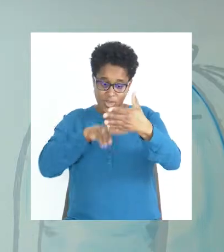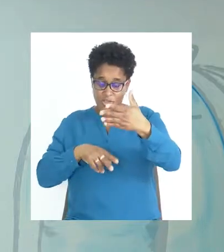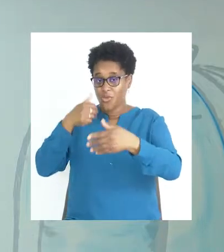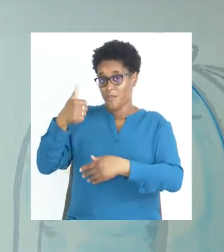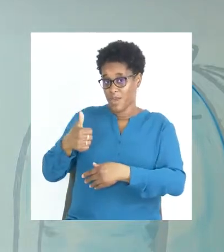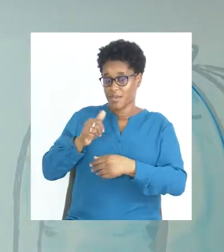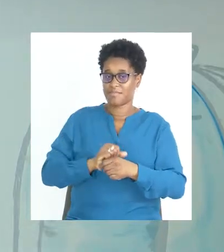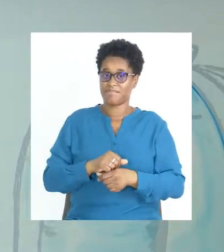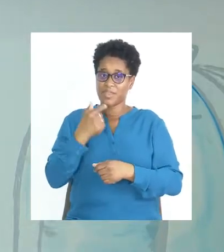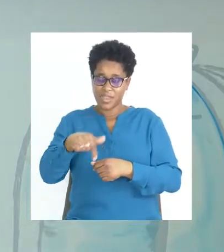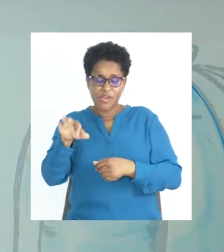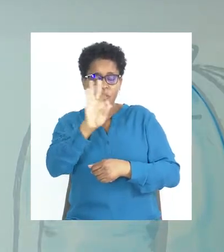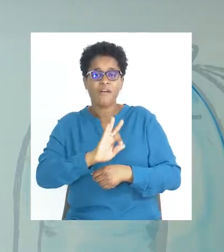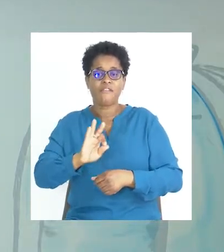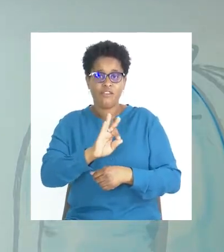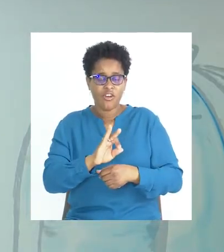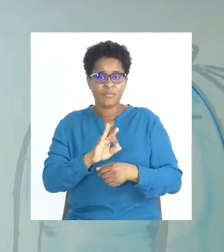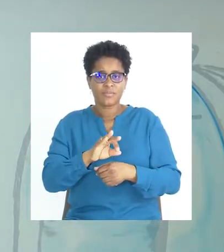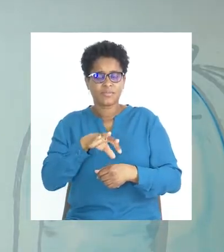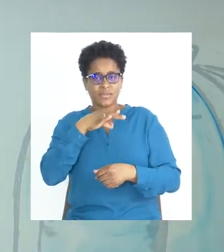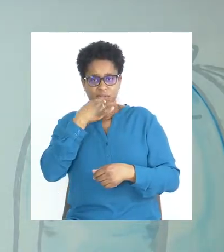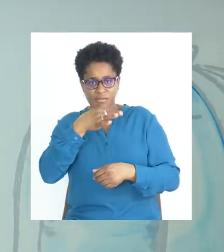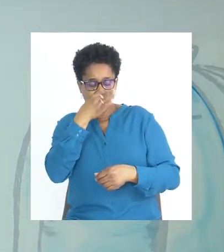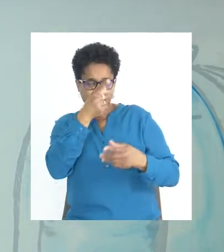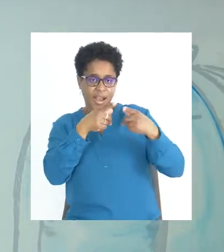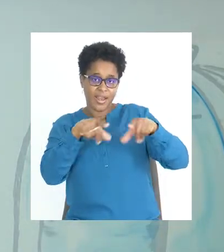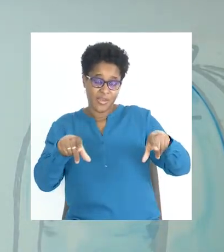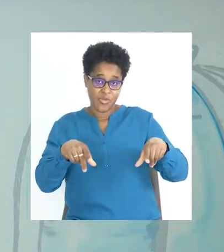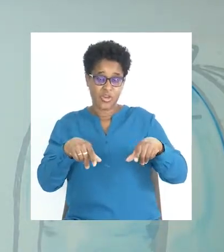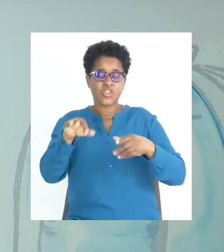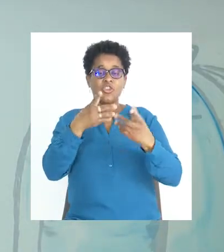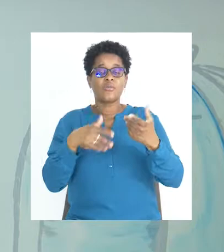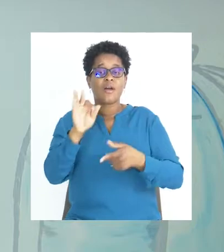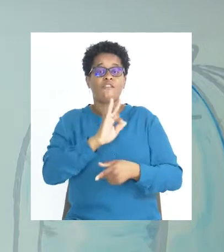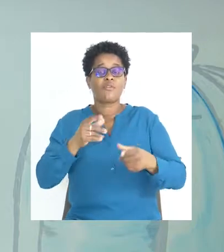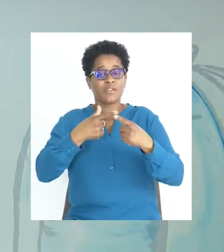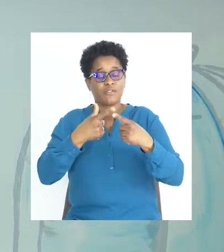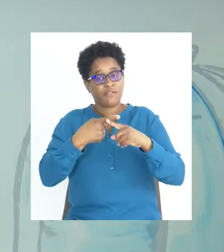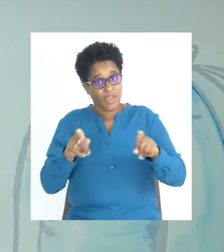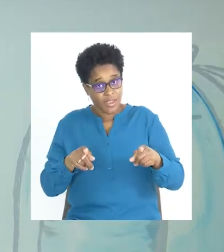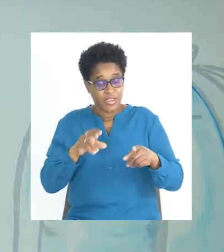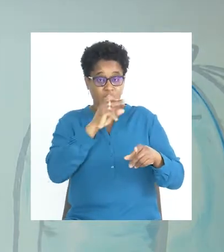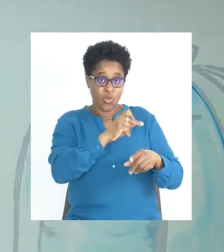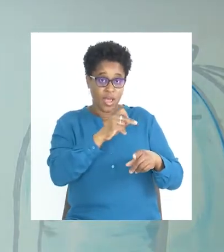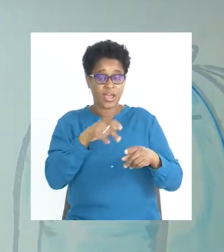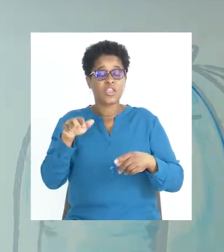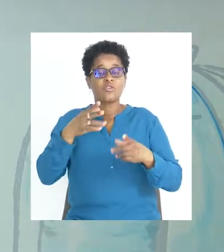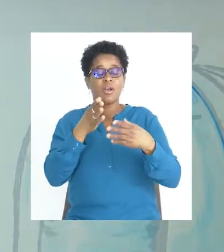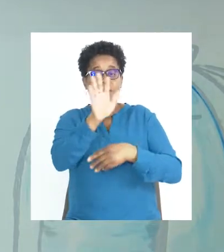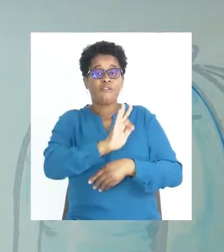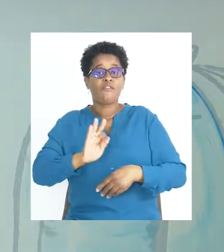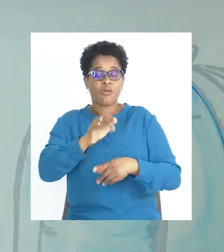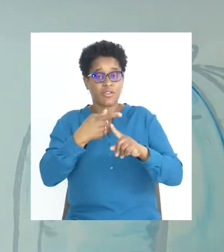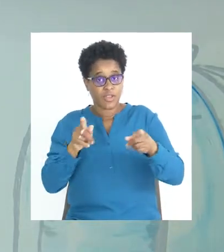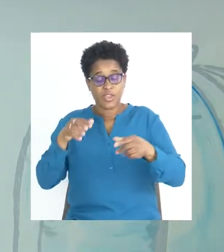no texto B. Há uma forma de direcionar a linguagem de uma forma diferente no A e de uma